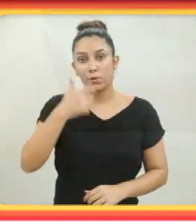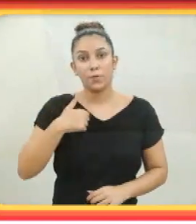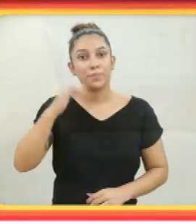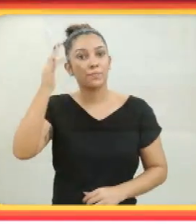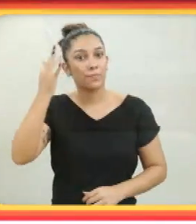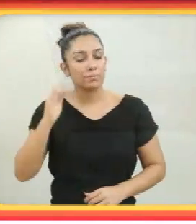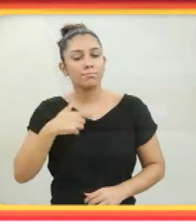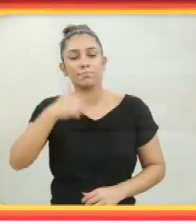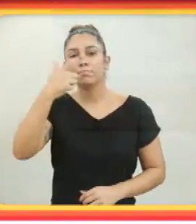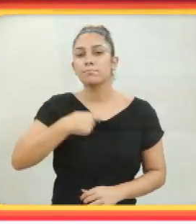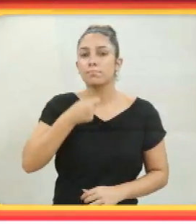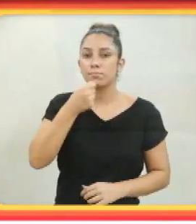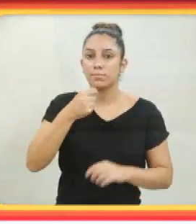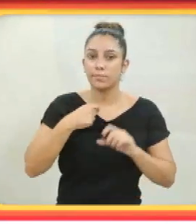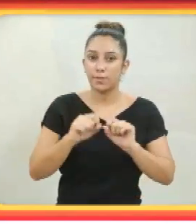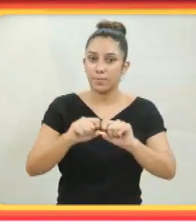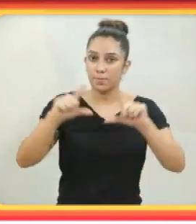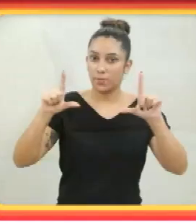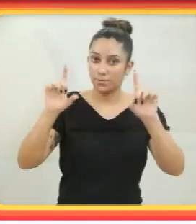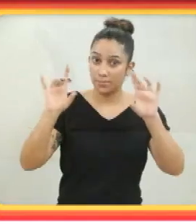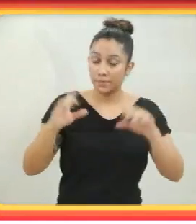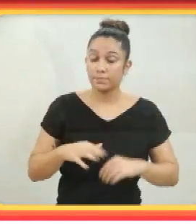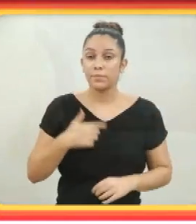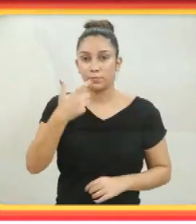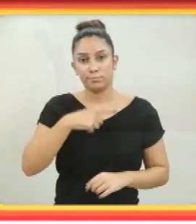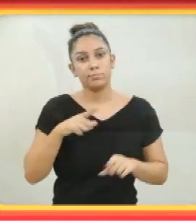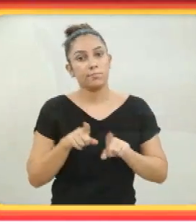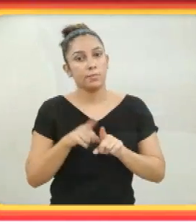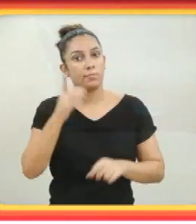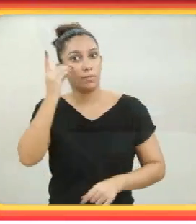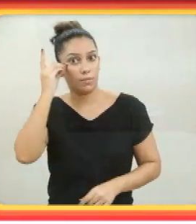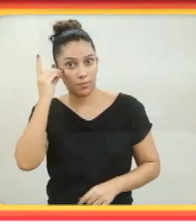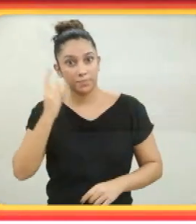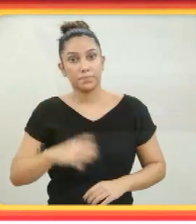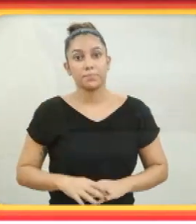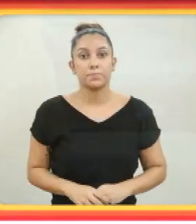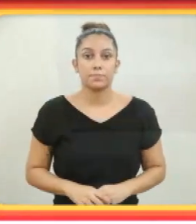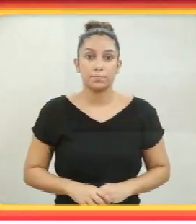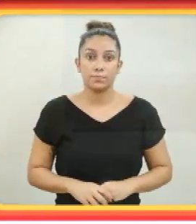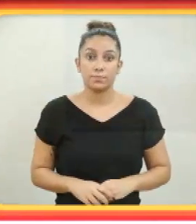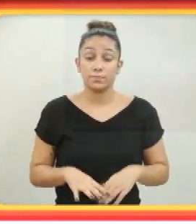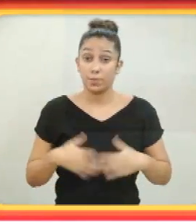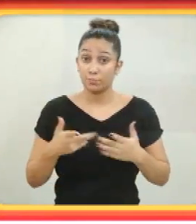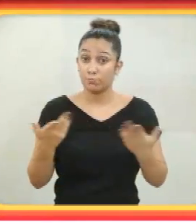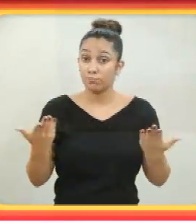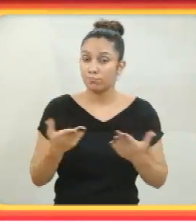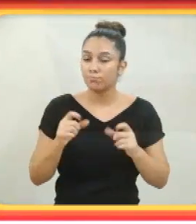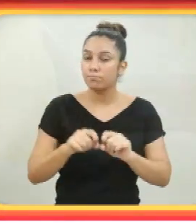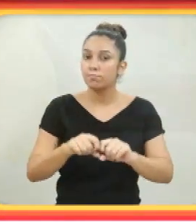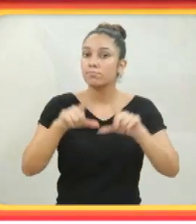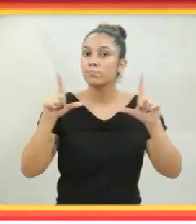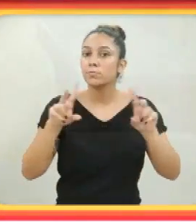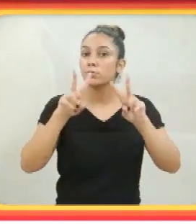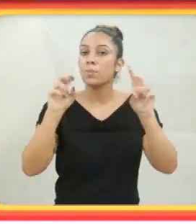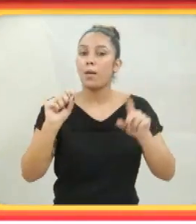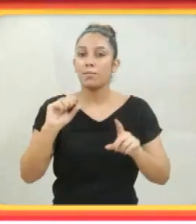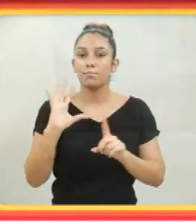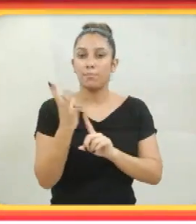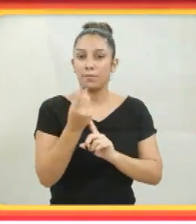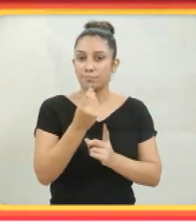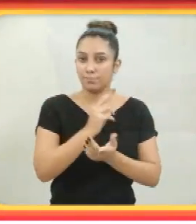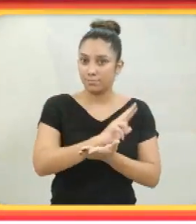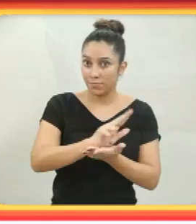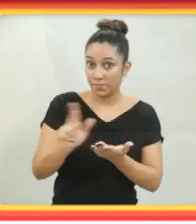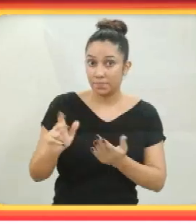pessoal. Sou Fernanda Sala com Honorato. computadores. Sou repórter do programa especial e tenho a síndrome de Down. E hoje, na nossa